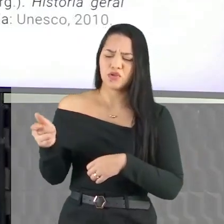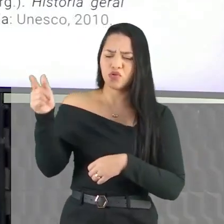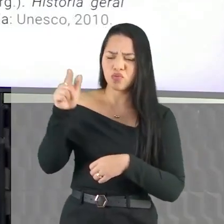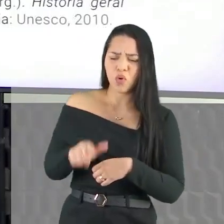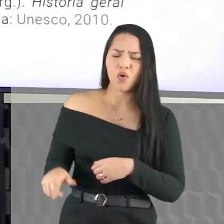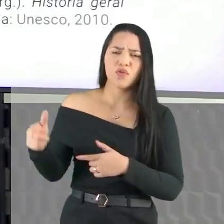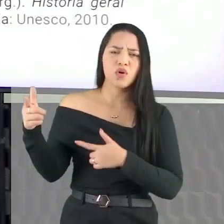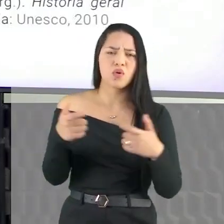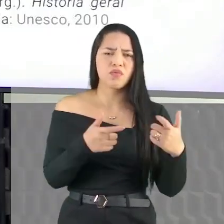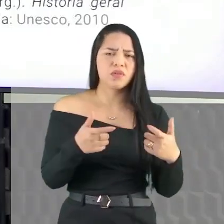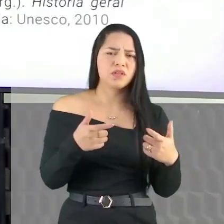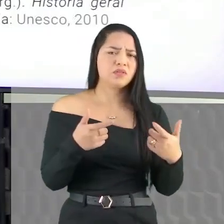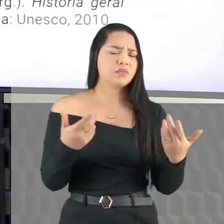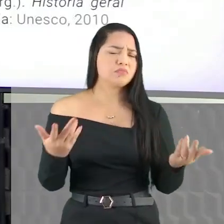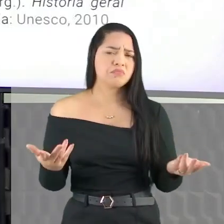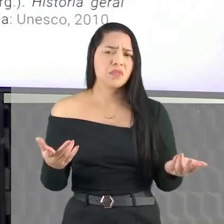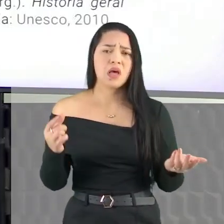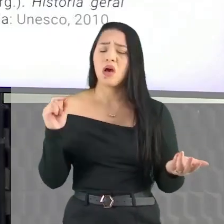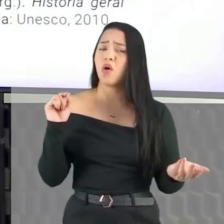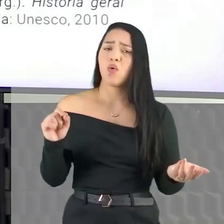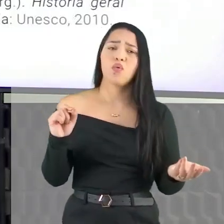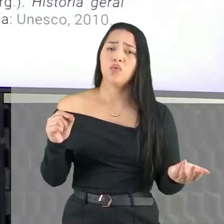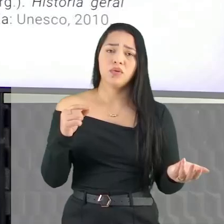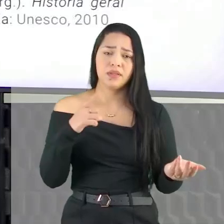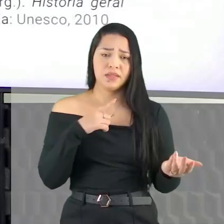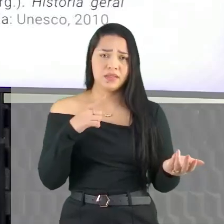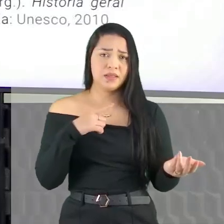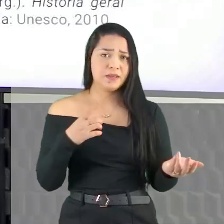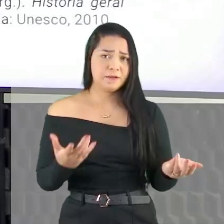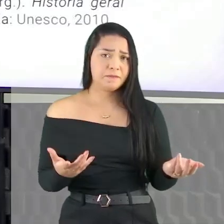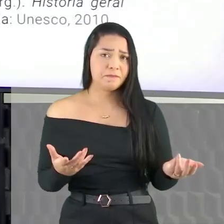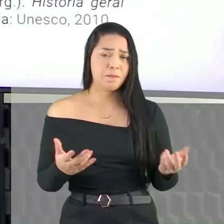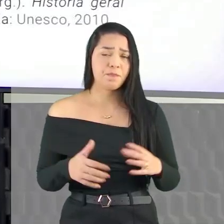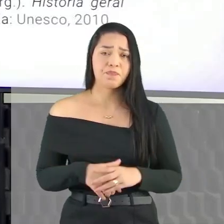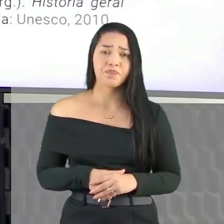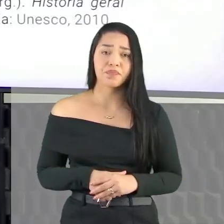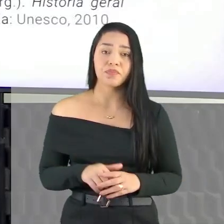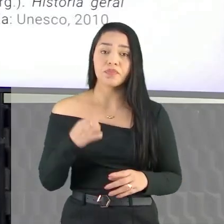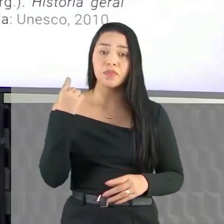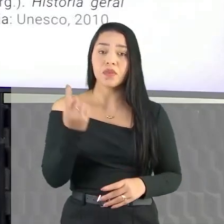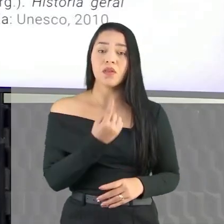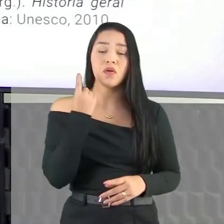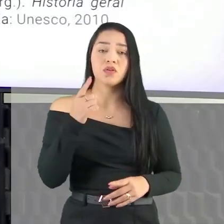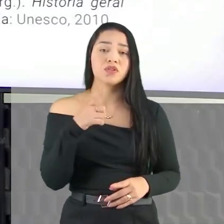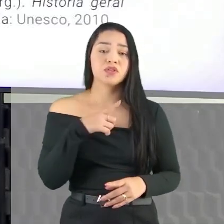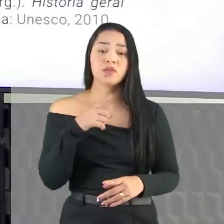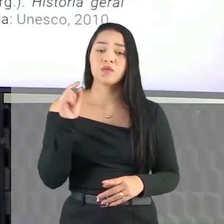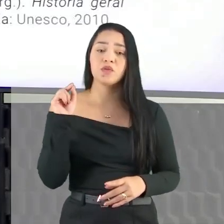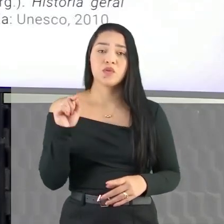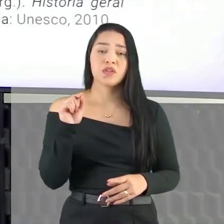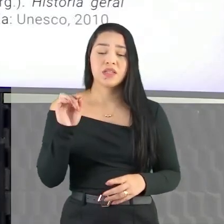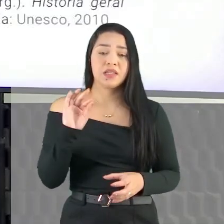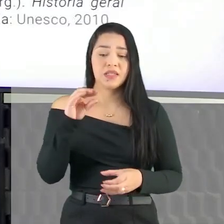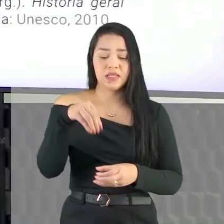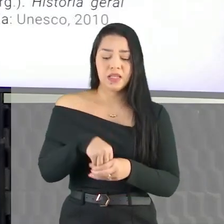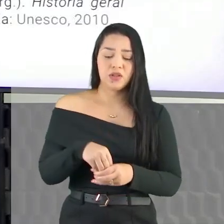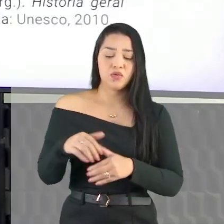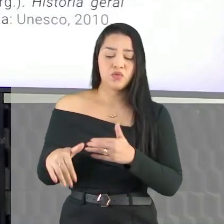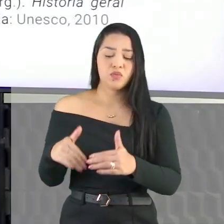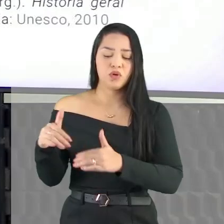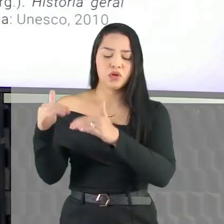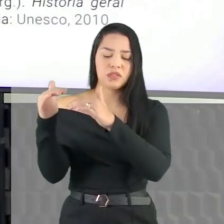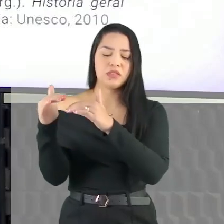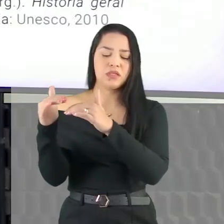em conflito bélico? Né? O que levou esses países a entrar em conflito bélico? E aí nós temos situações dentro do